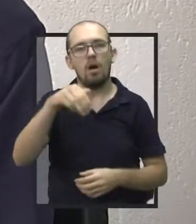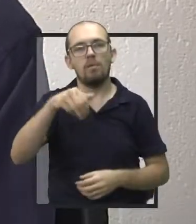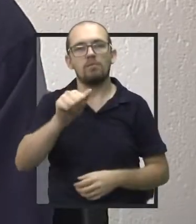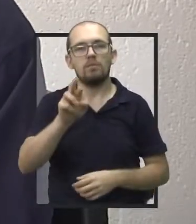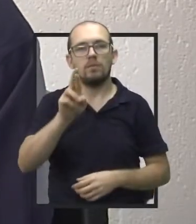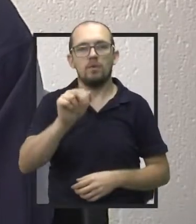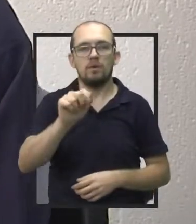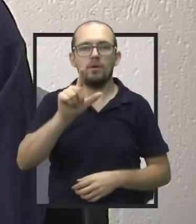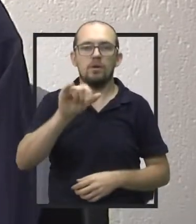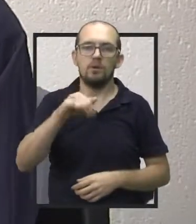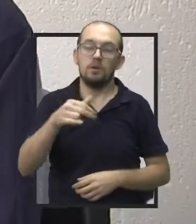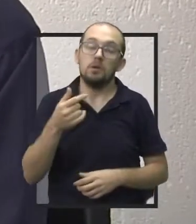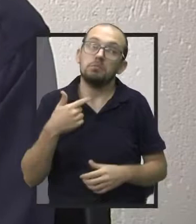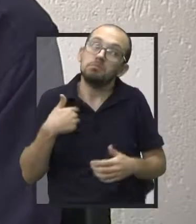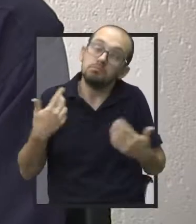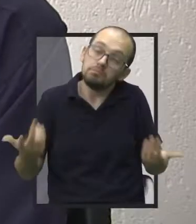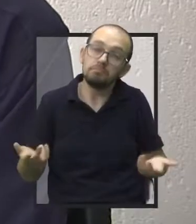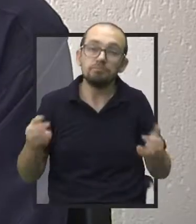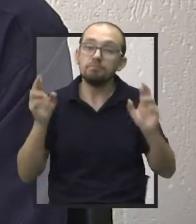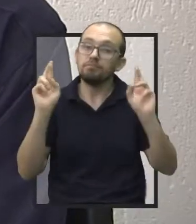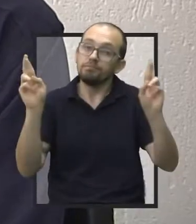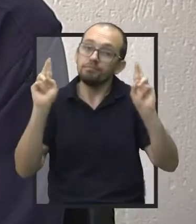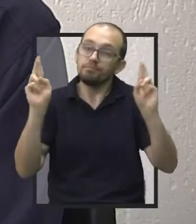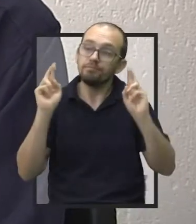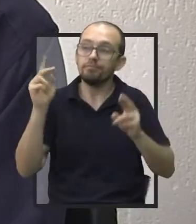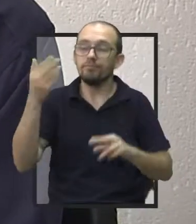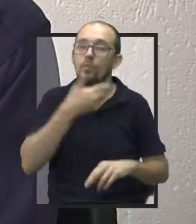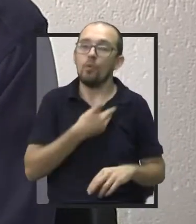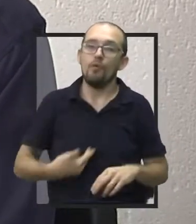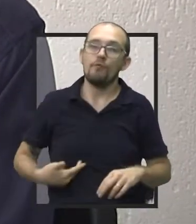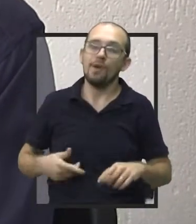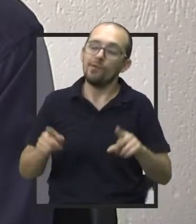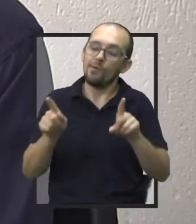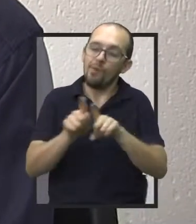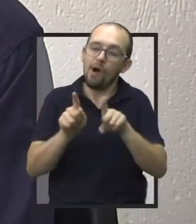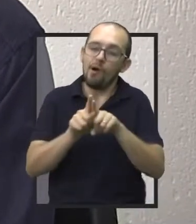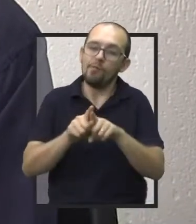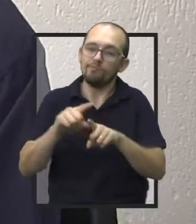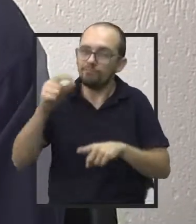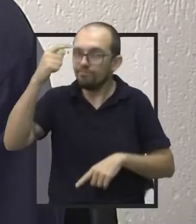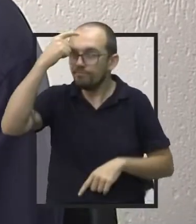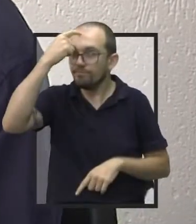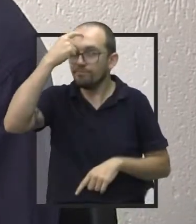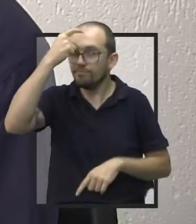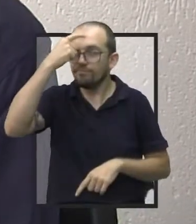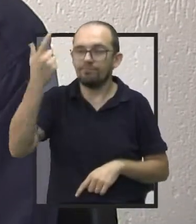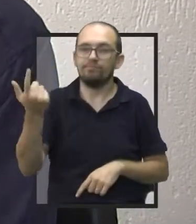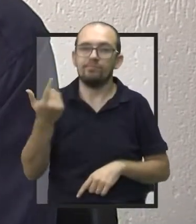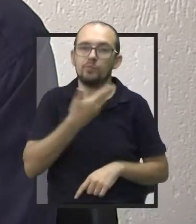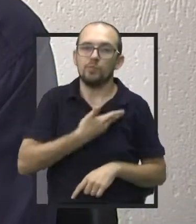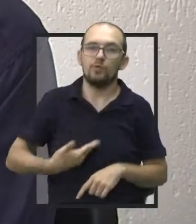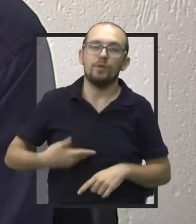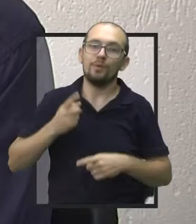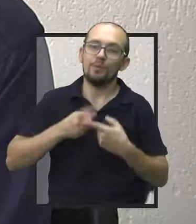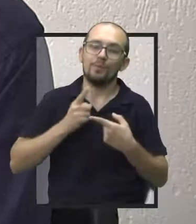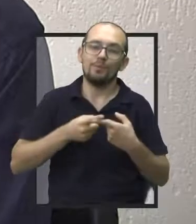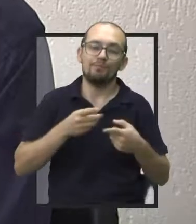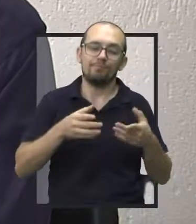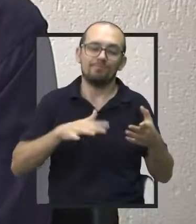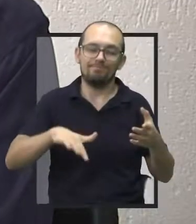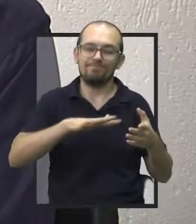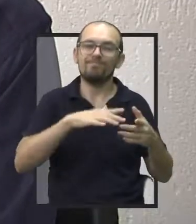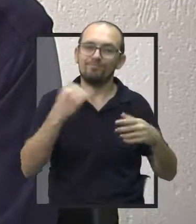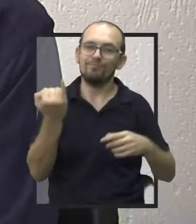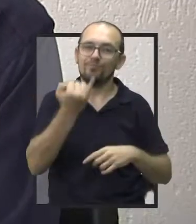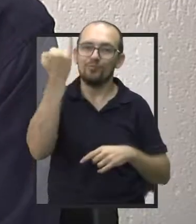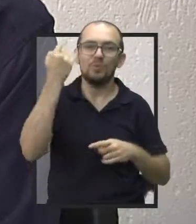realmente que o governo e se sensibilize em relação às estradas vicinais que nós sabemos que é muito importante para